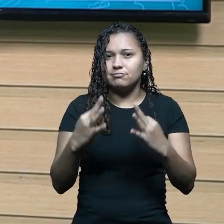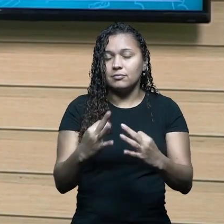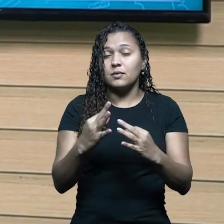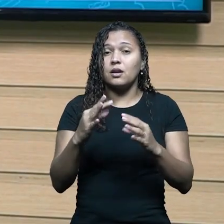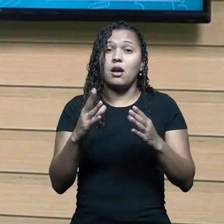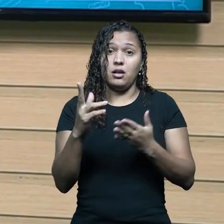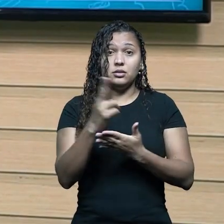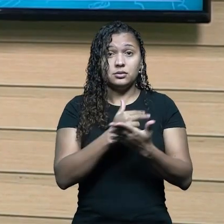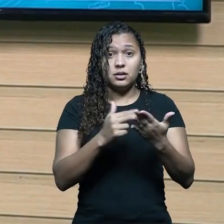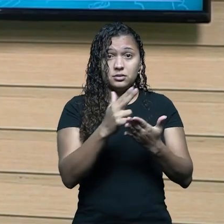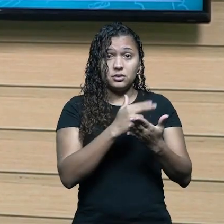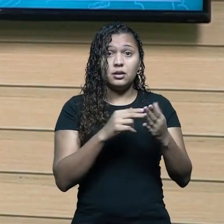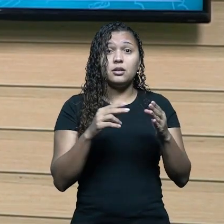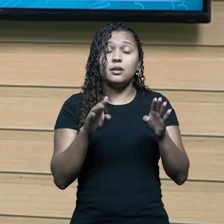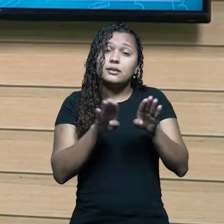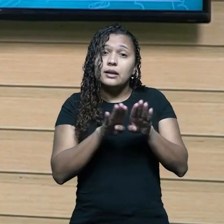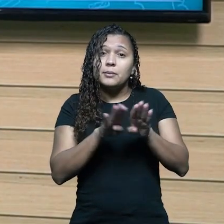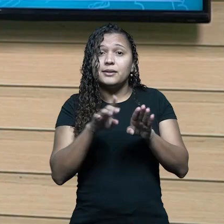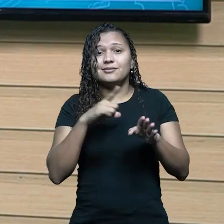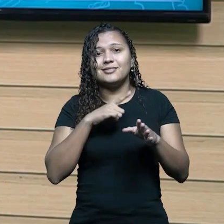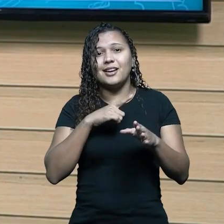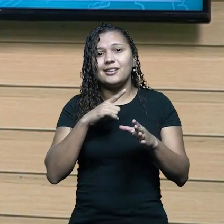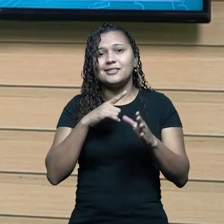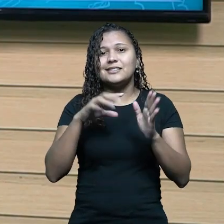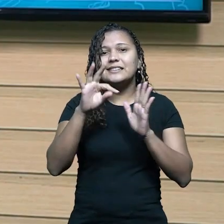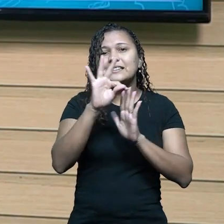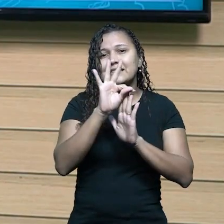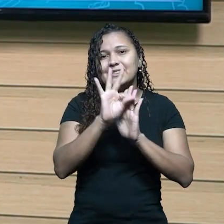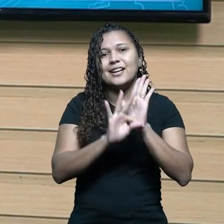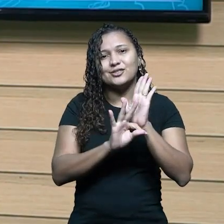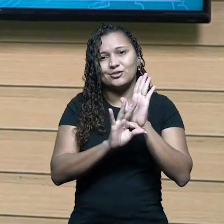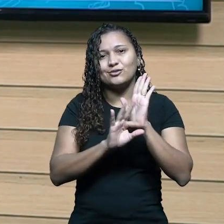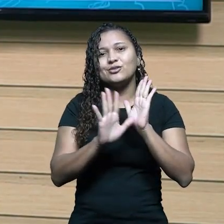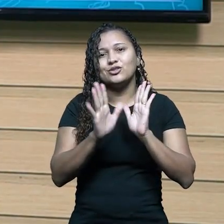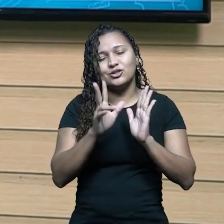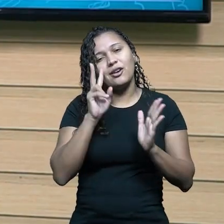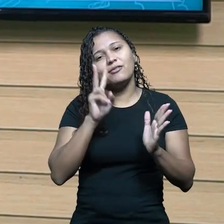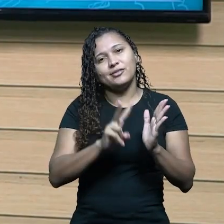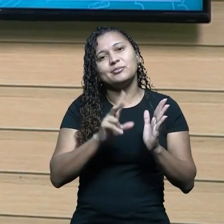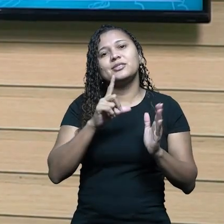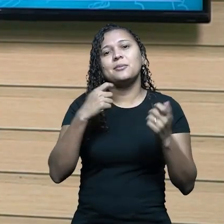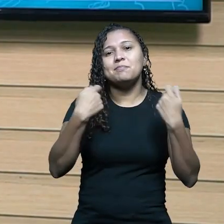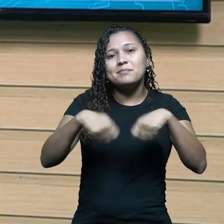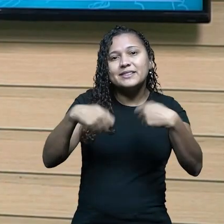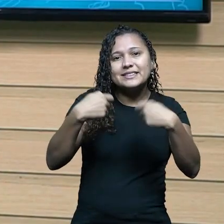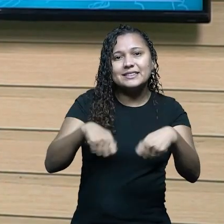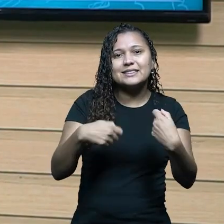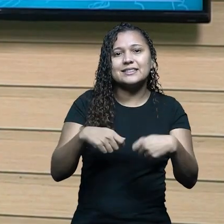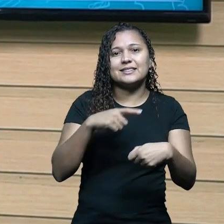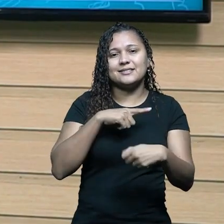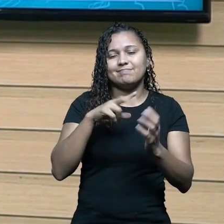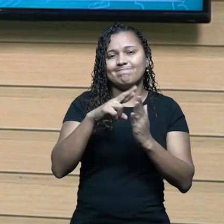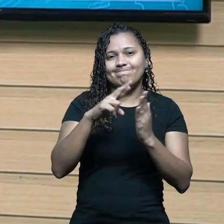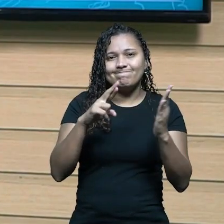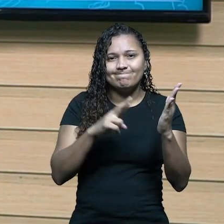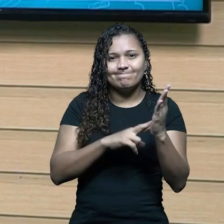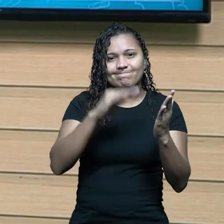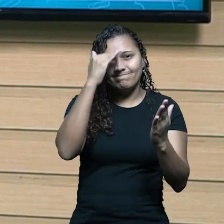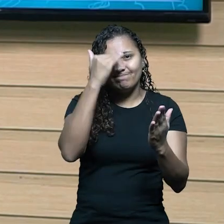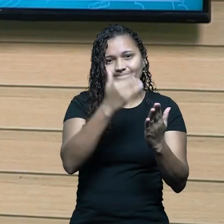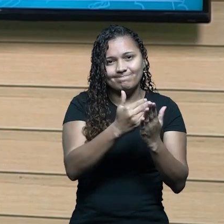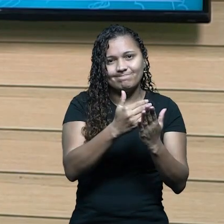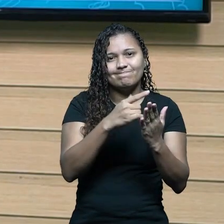desenhos, também nós temos os textos, que nós já vimos, que devem seguir as normas,